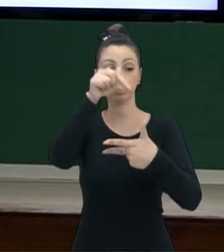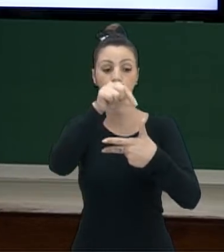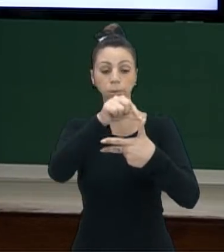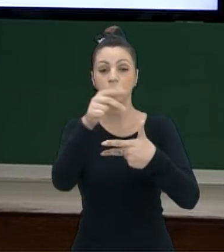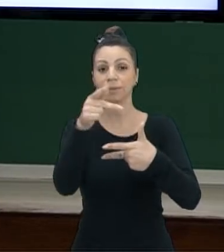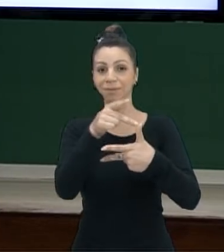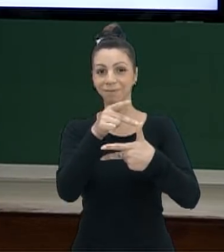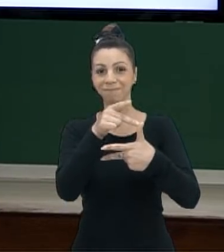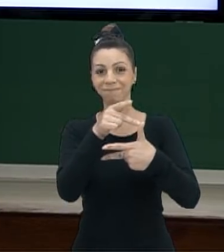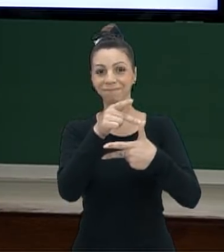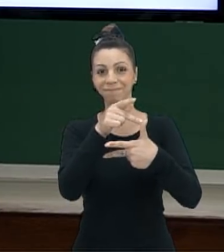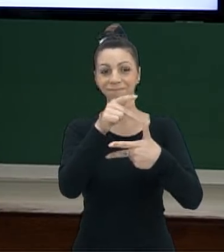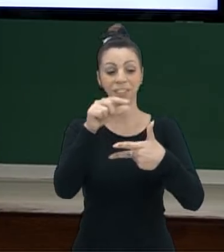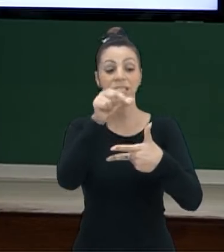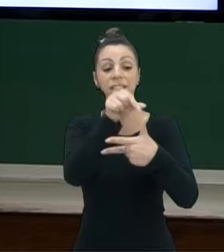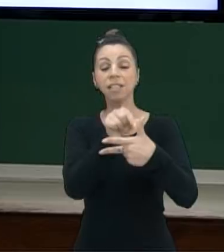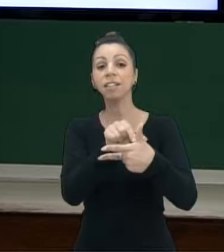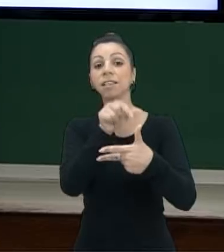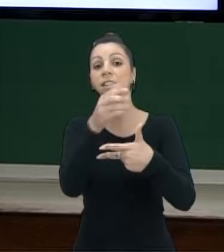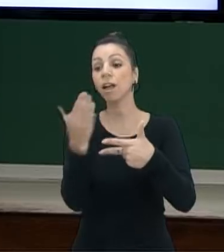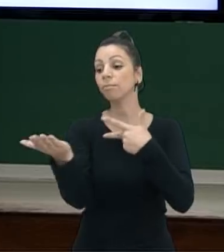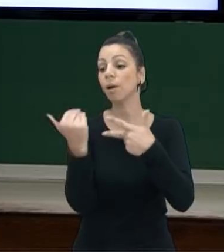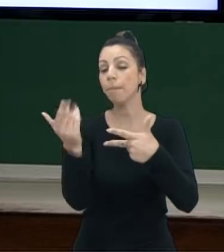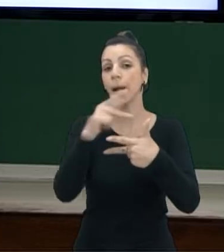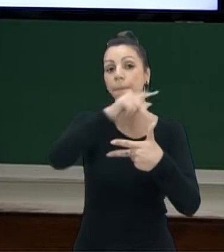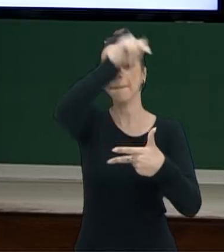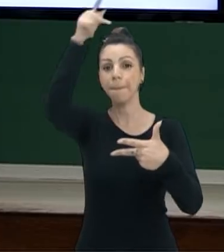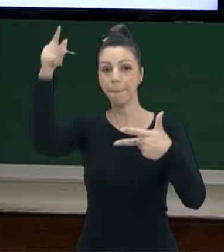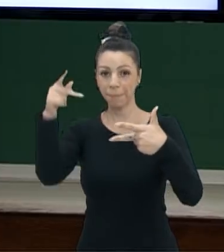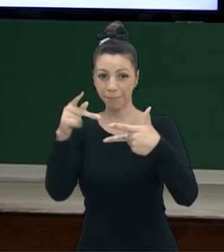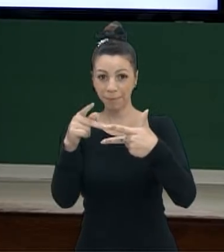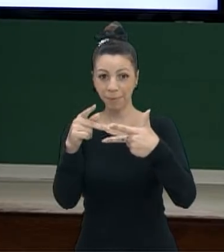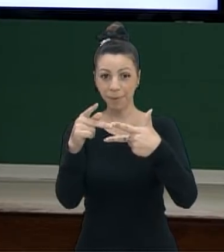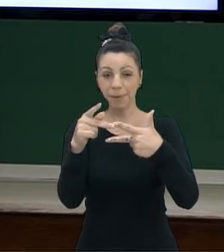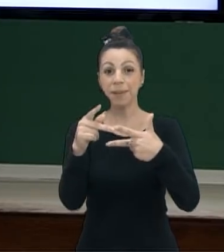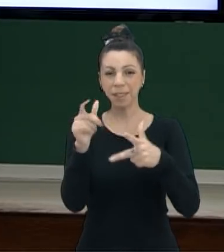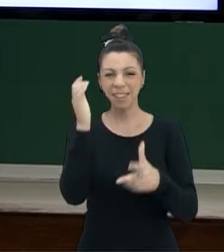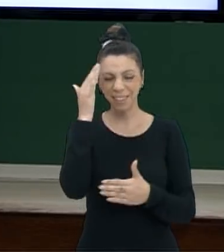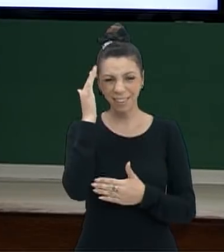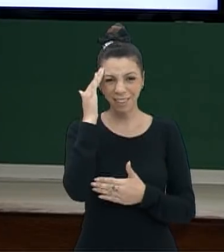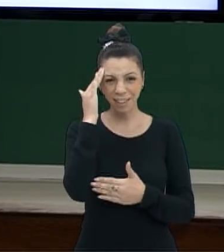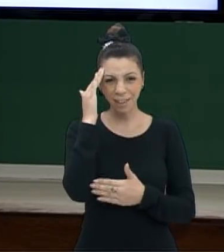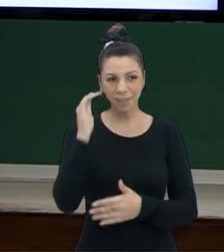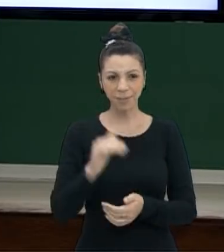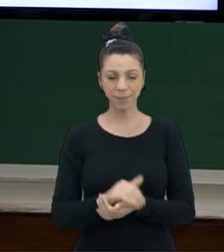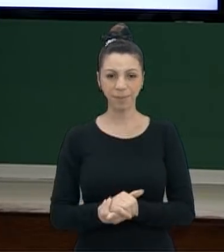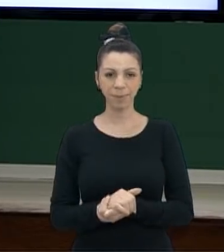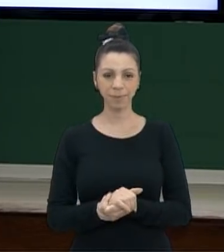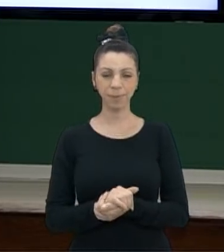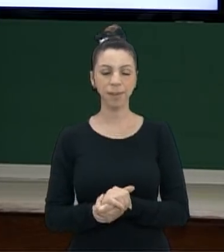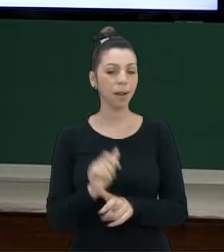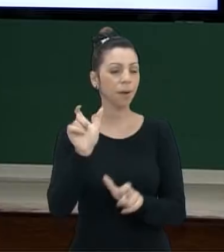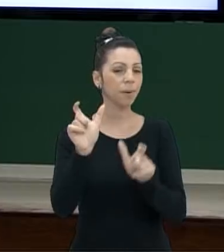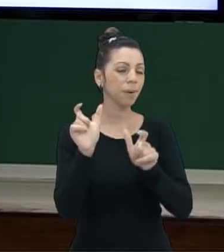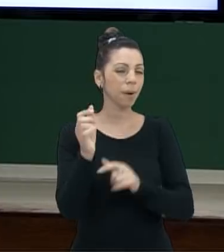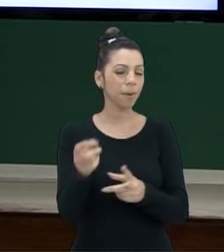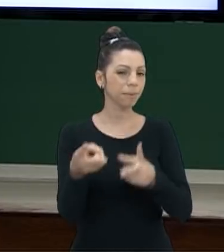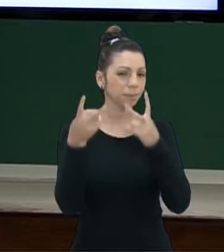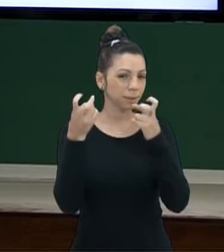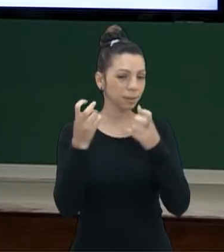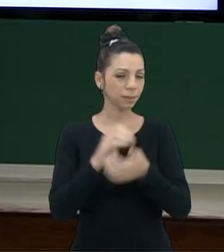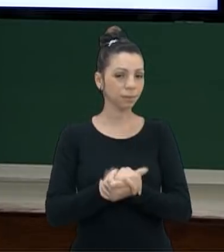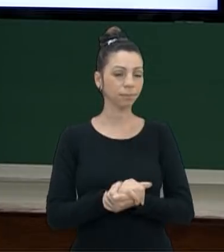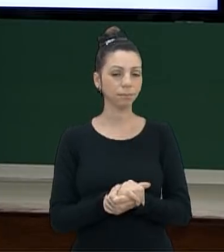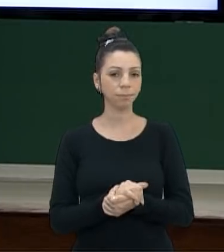primeira pessoa, desculpa, e a pessoa com quem você está falando ocupa a voz da segunda pessoa. Então, observe isso, a